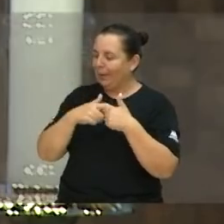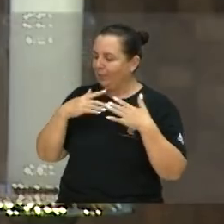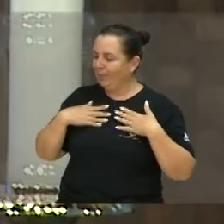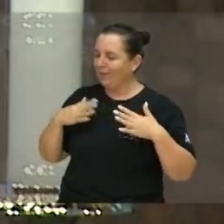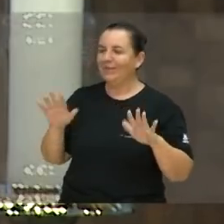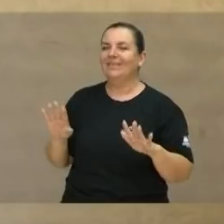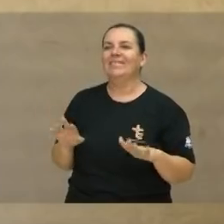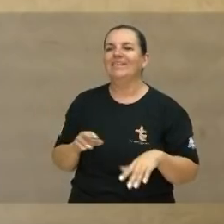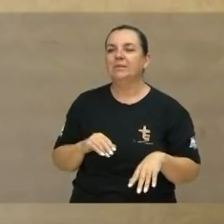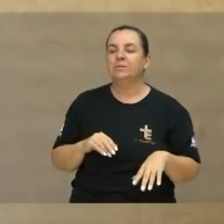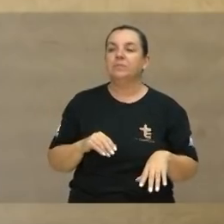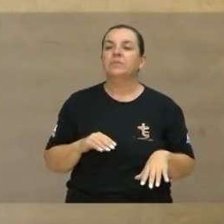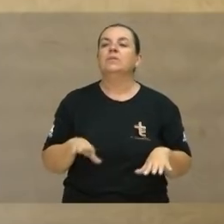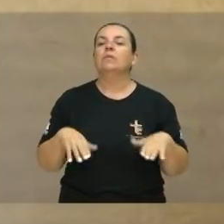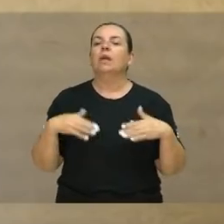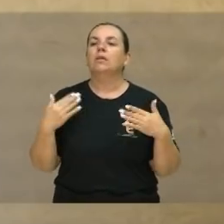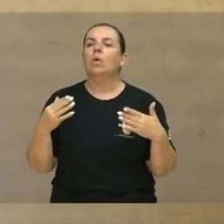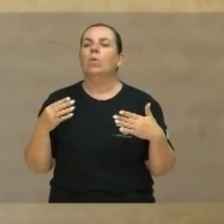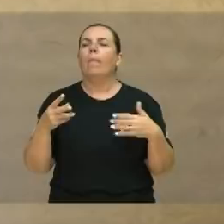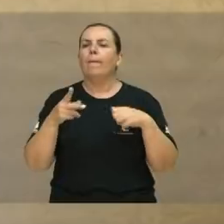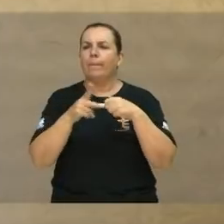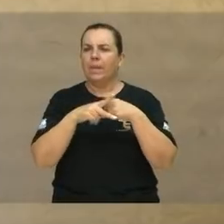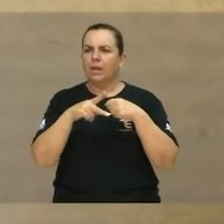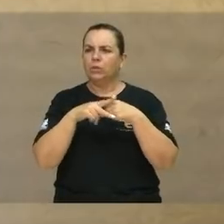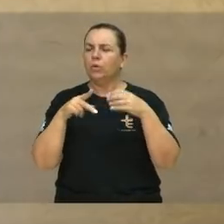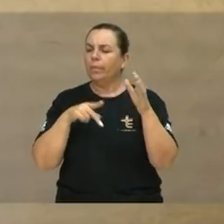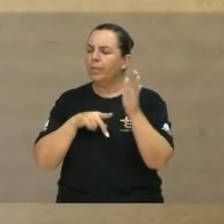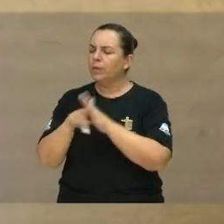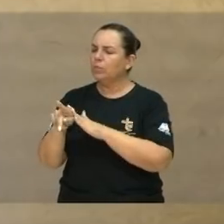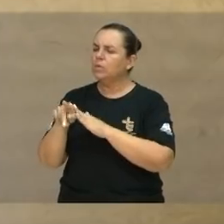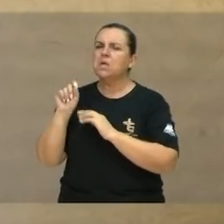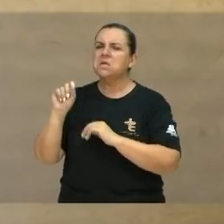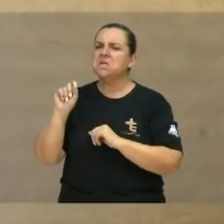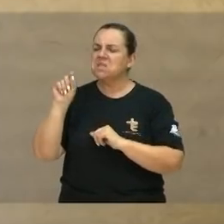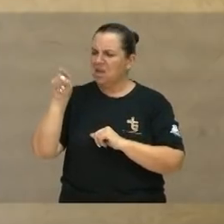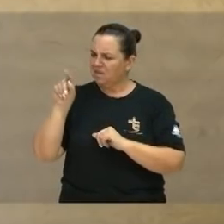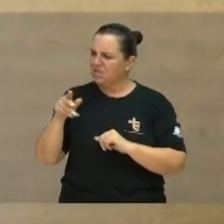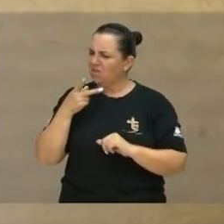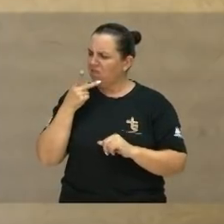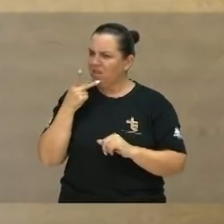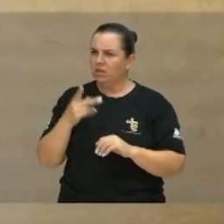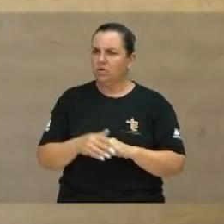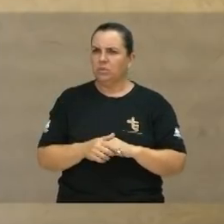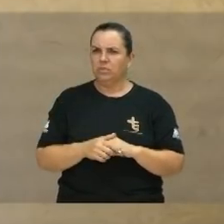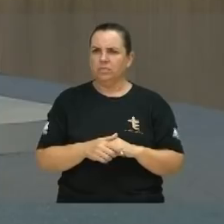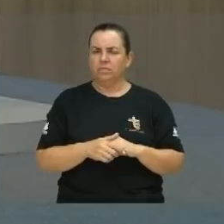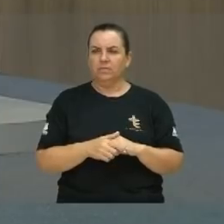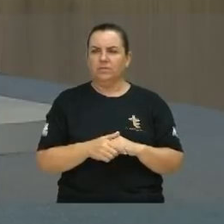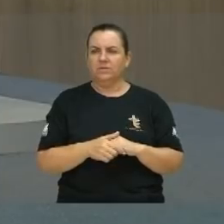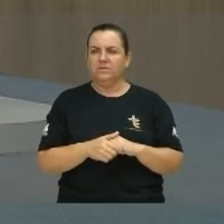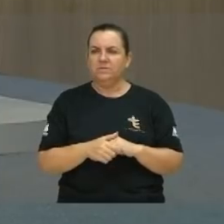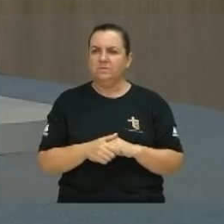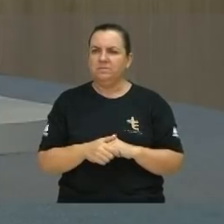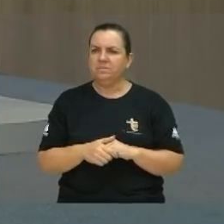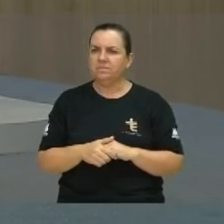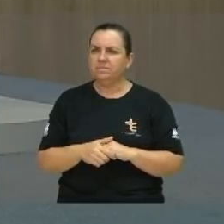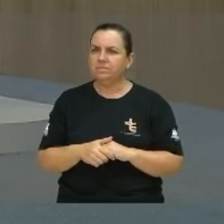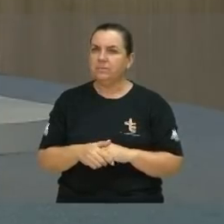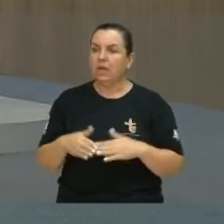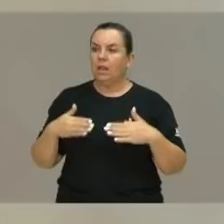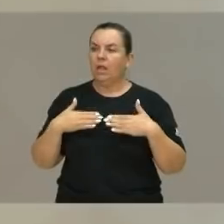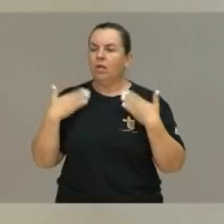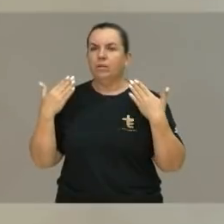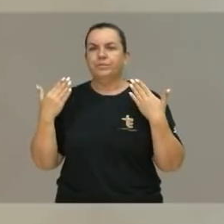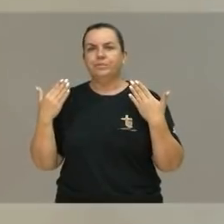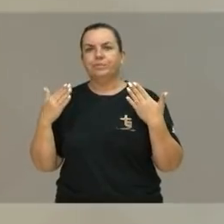pedro faz len tão sinal e diz-lhe pergunta-lhe quem é aquele de quem fala surpreendi aqui que